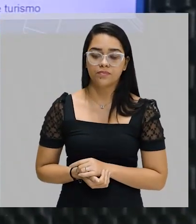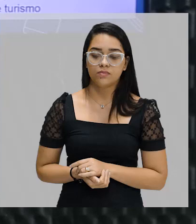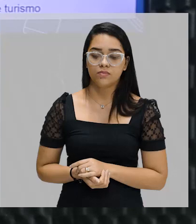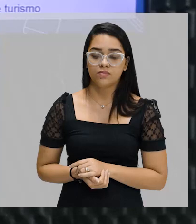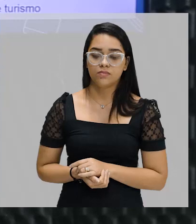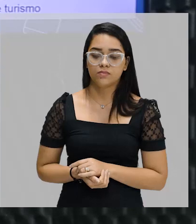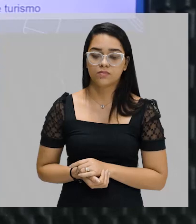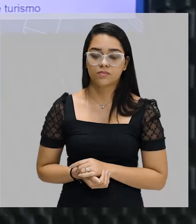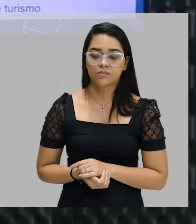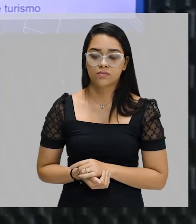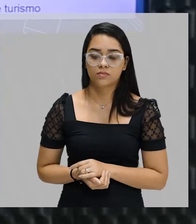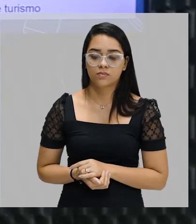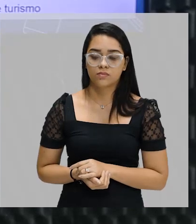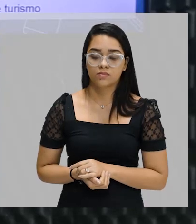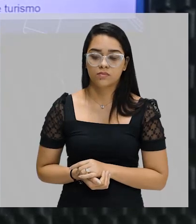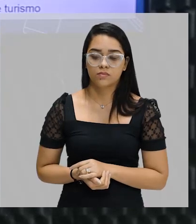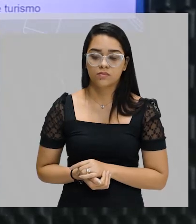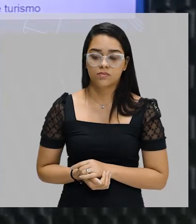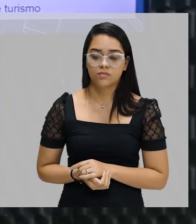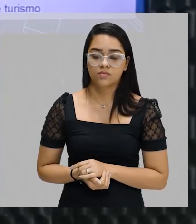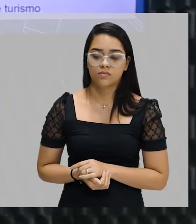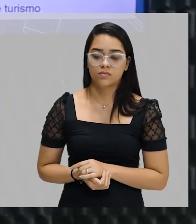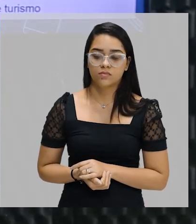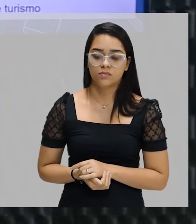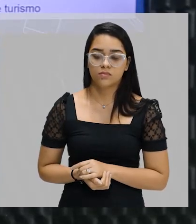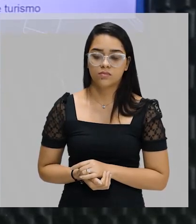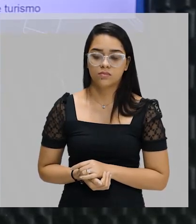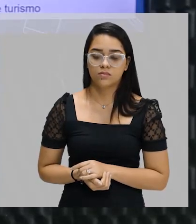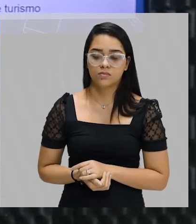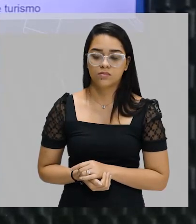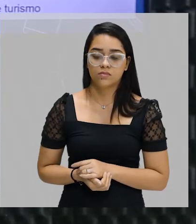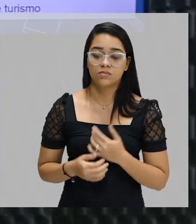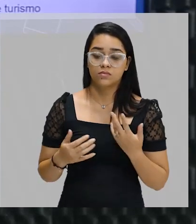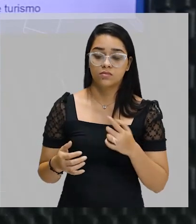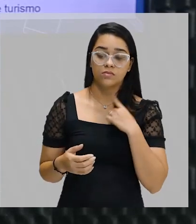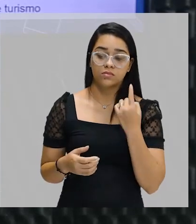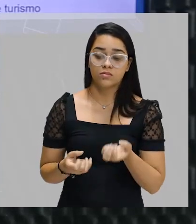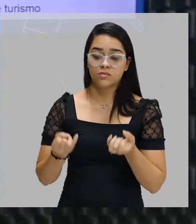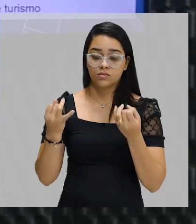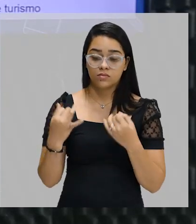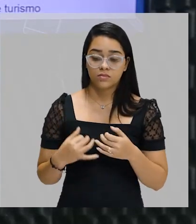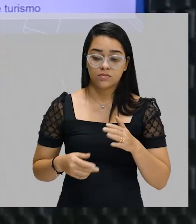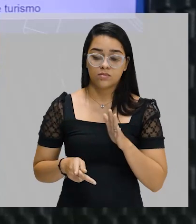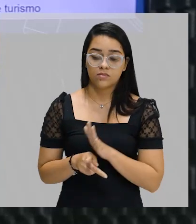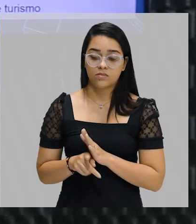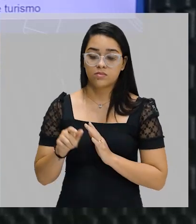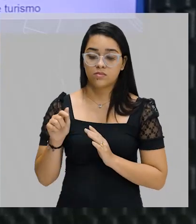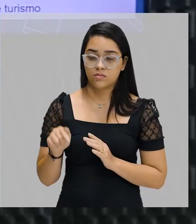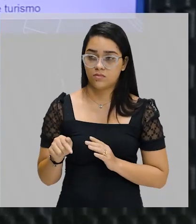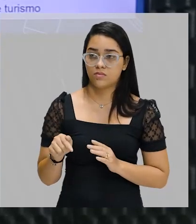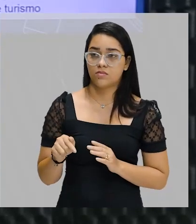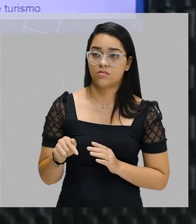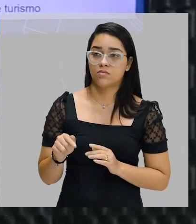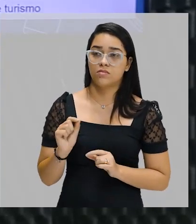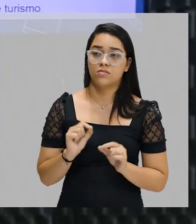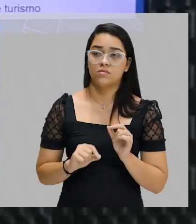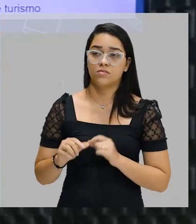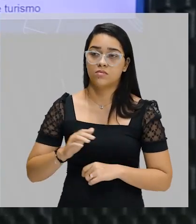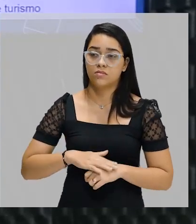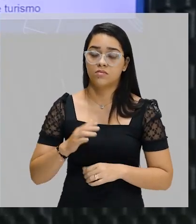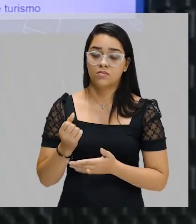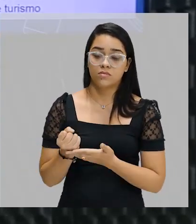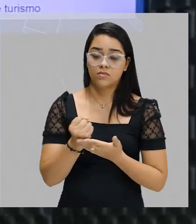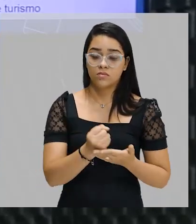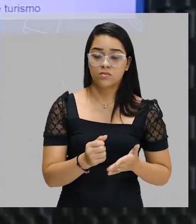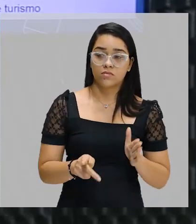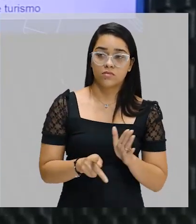setor industrial, e o terceiro setor, o setor de comércio e serviços. Quando a gente fala da composição do PIB maranhense, o setor que mais